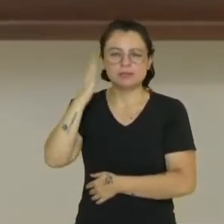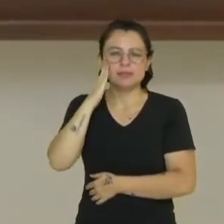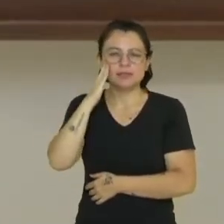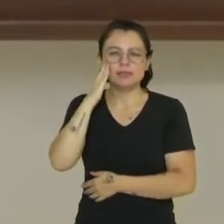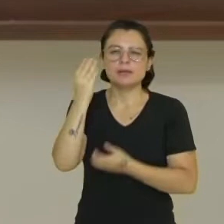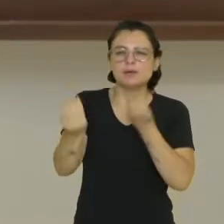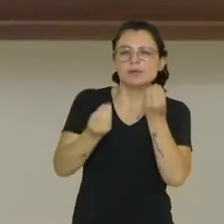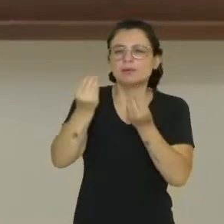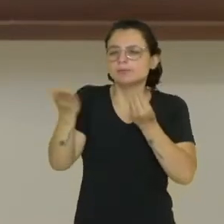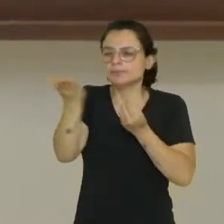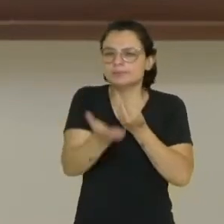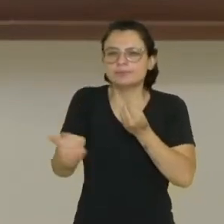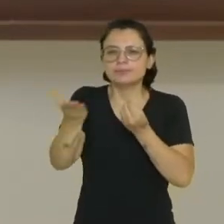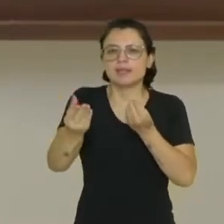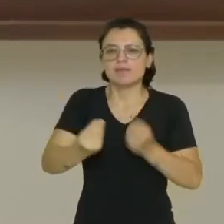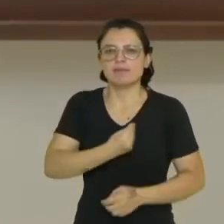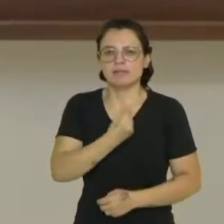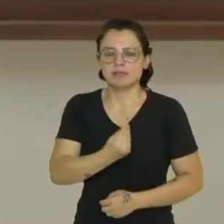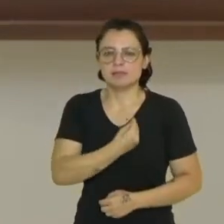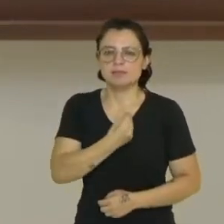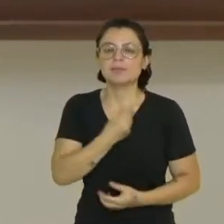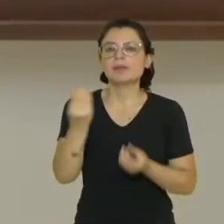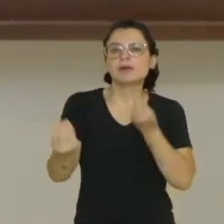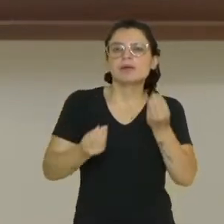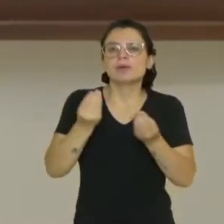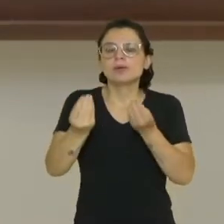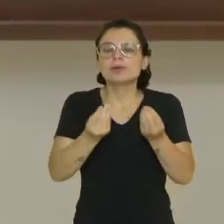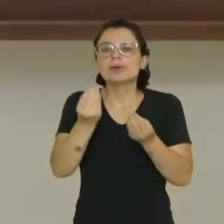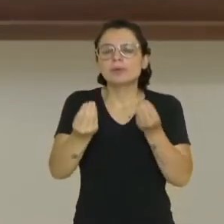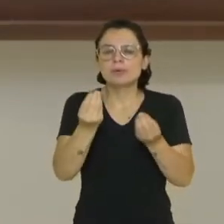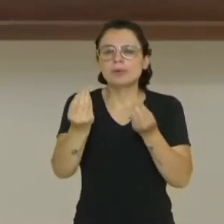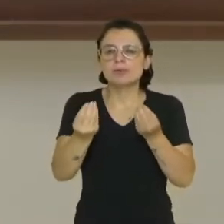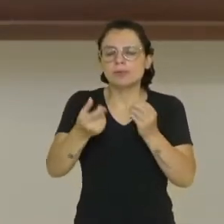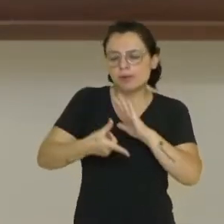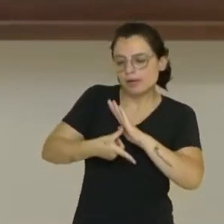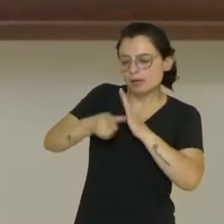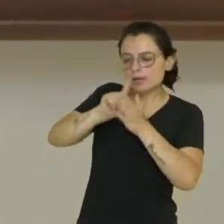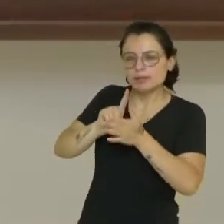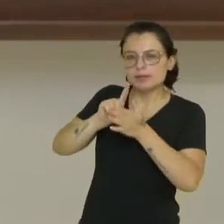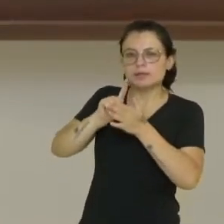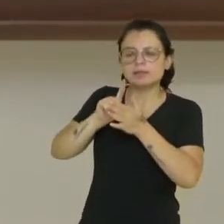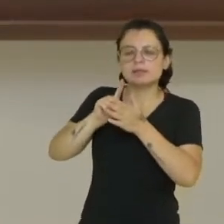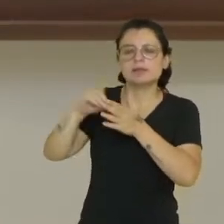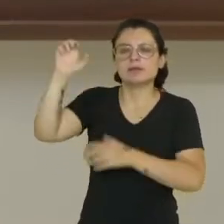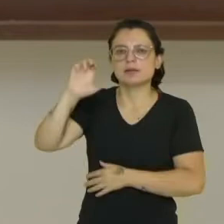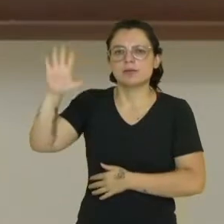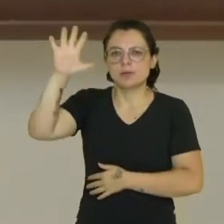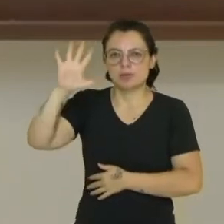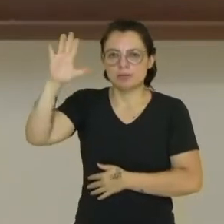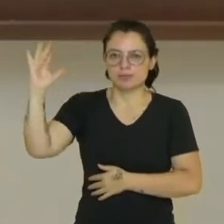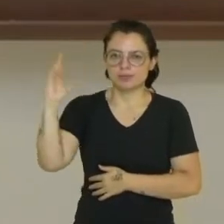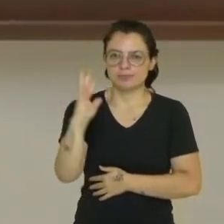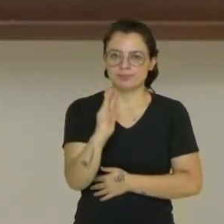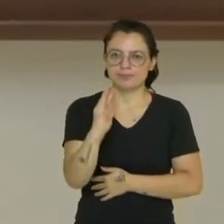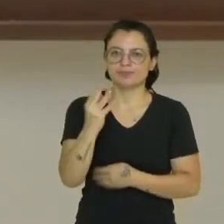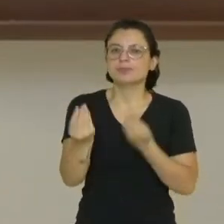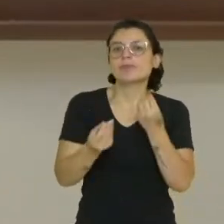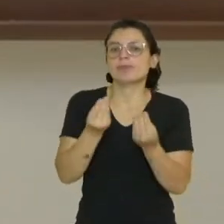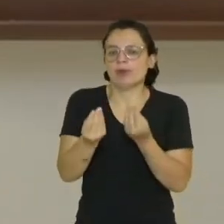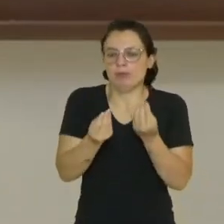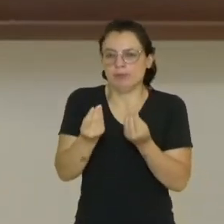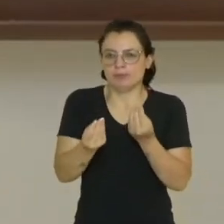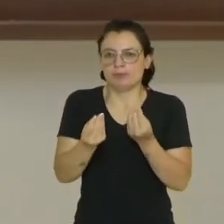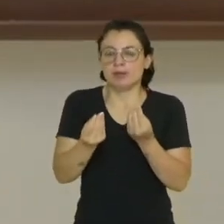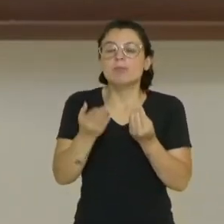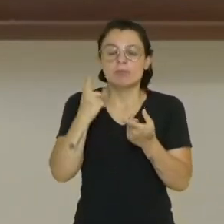era essa, como era formada antes de os europeus chegarem, porque a gente sabe que depois que os europeus chegaram, aí houve